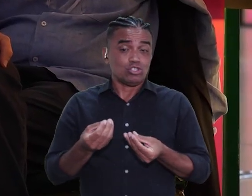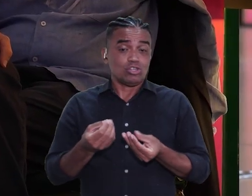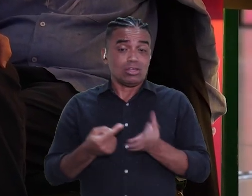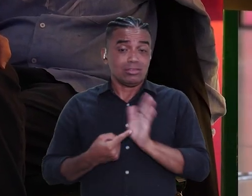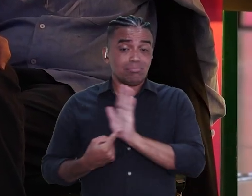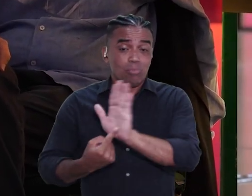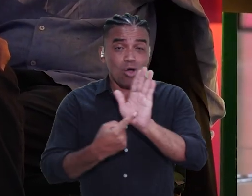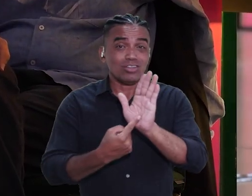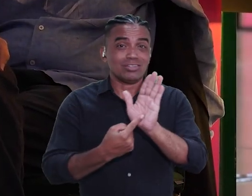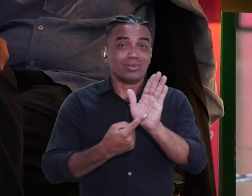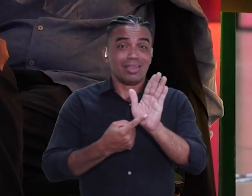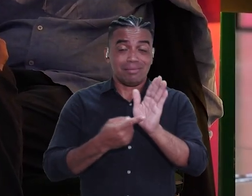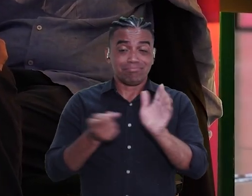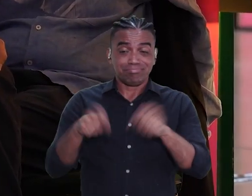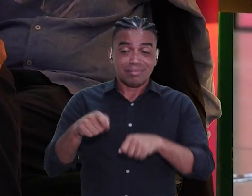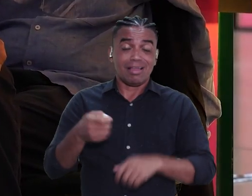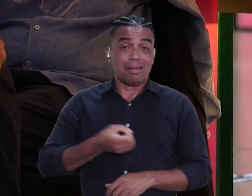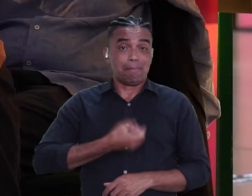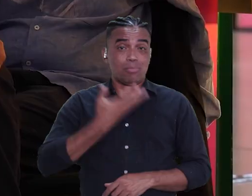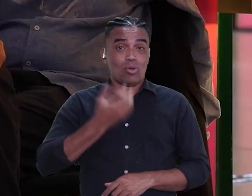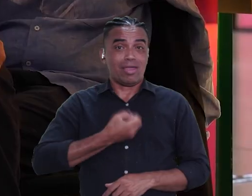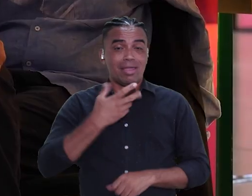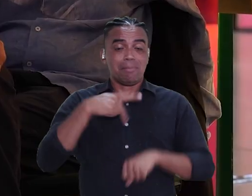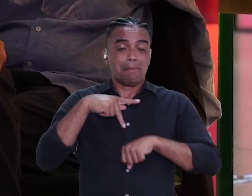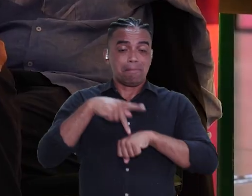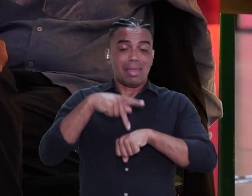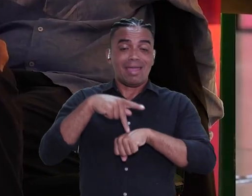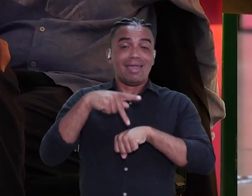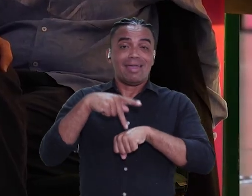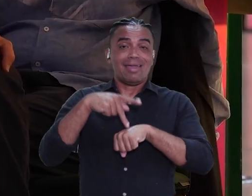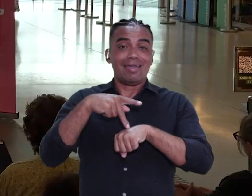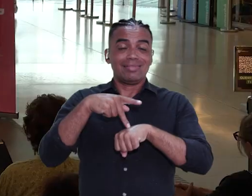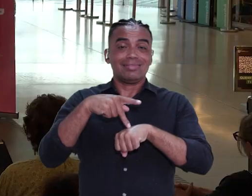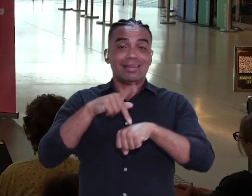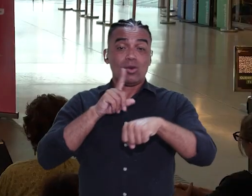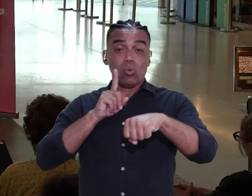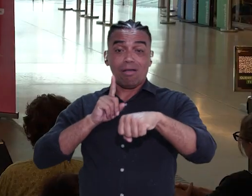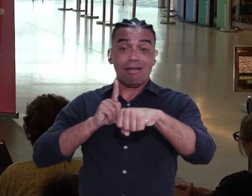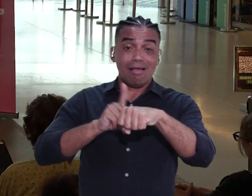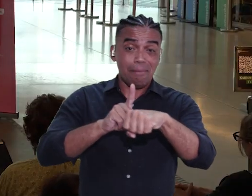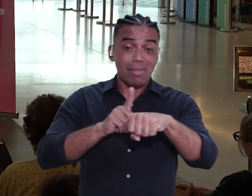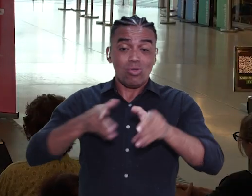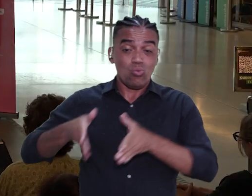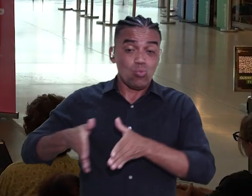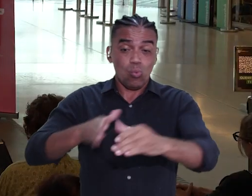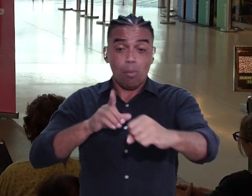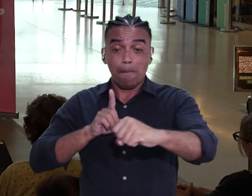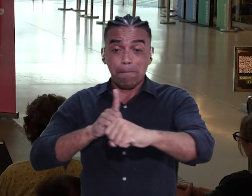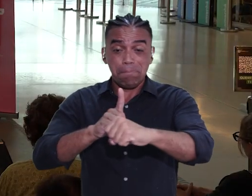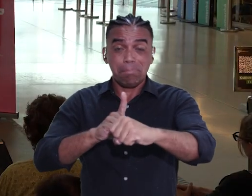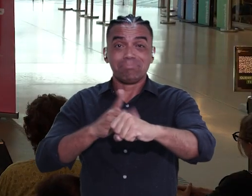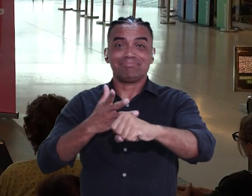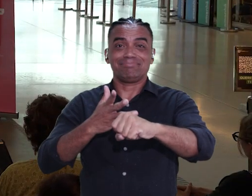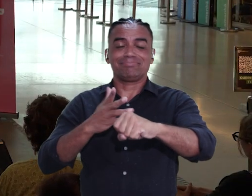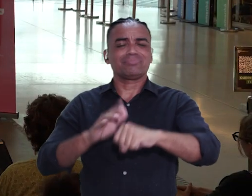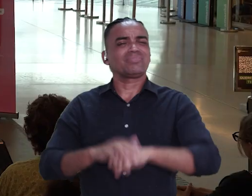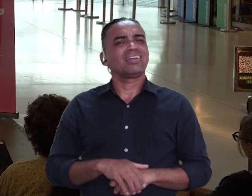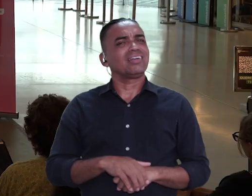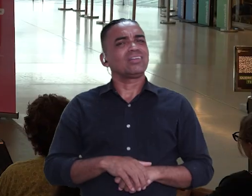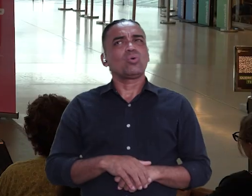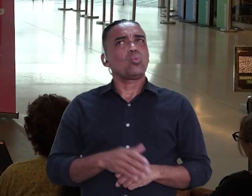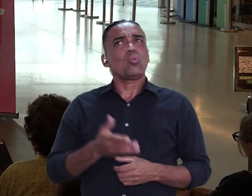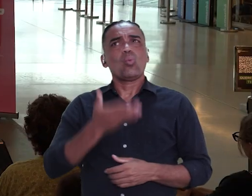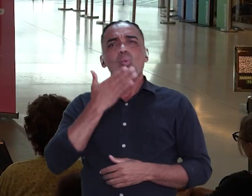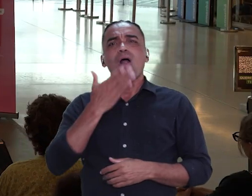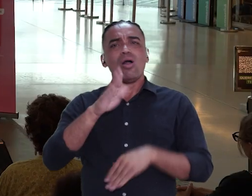poema sobre as pedras no meio do caminho, a pedra no meio do caminho. Então, qual é a sua